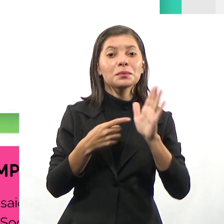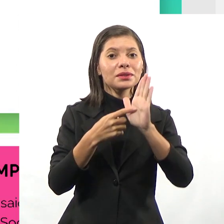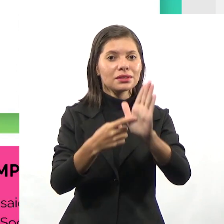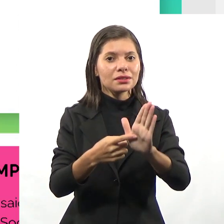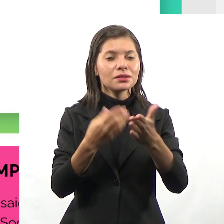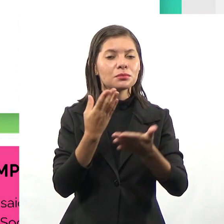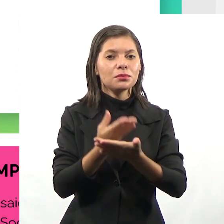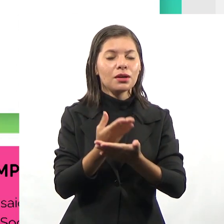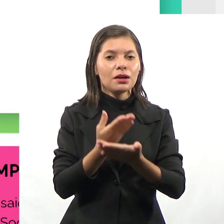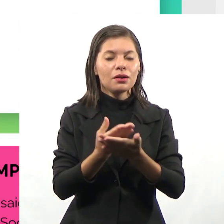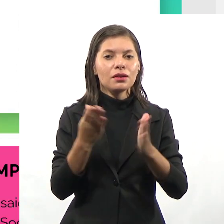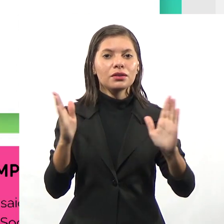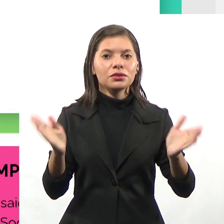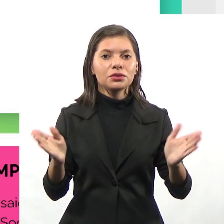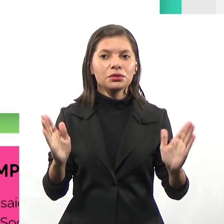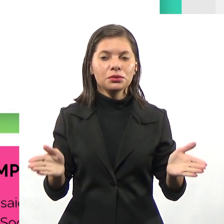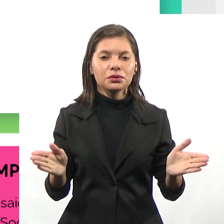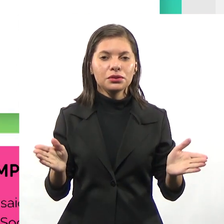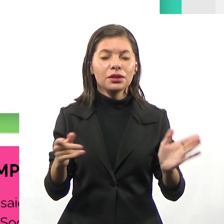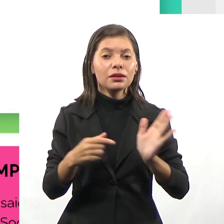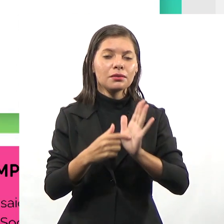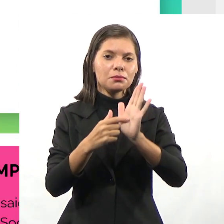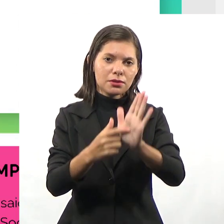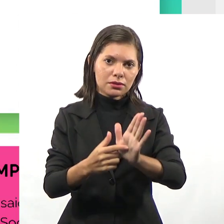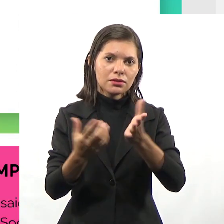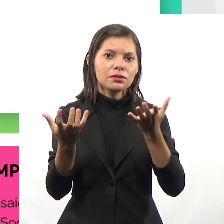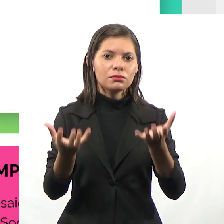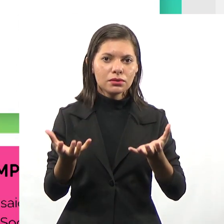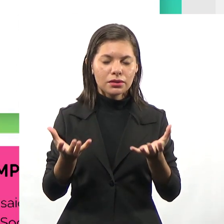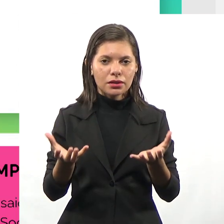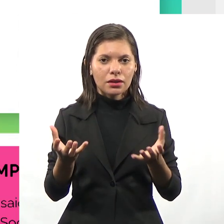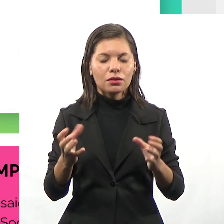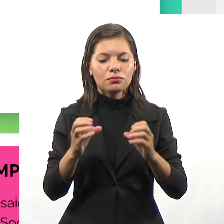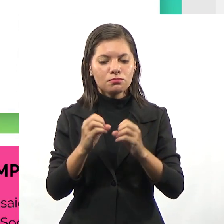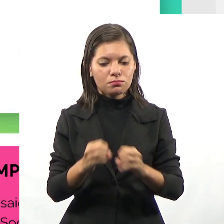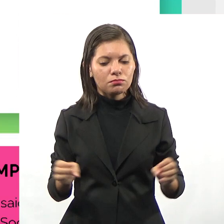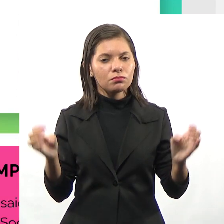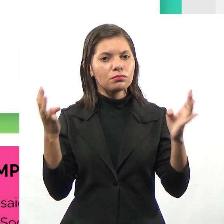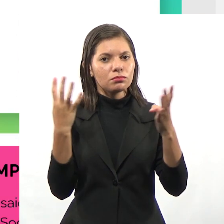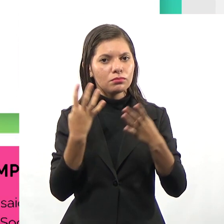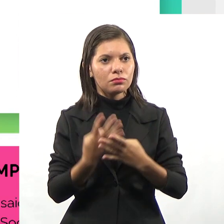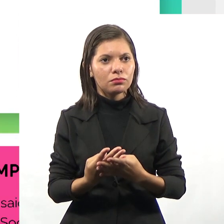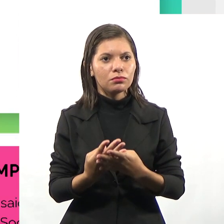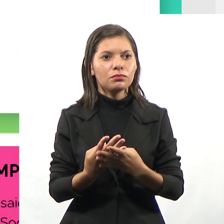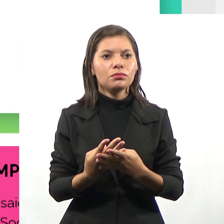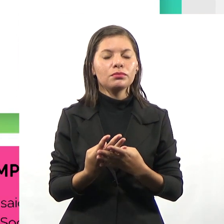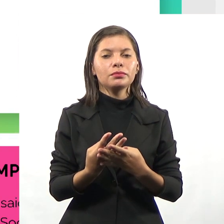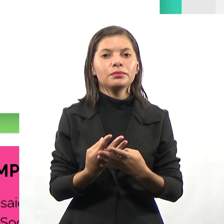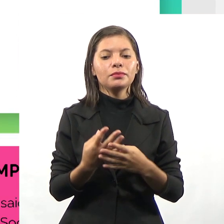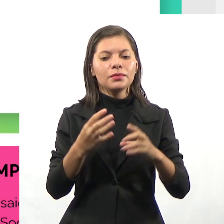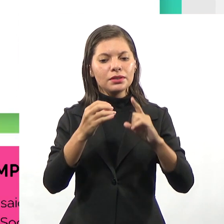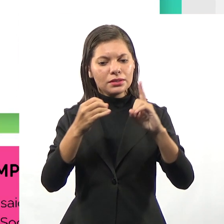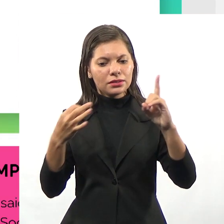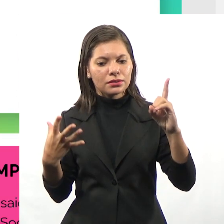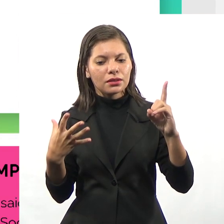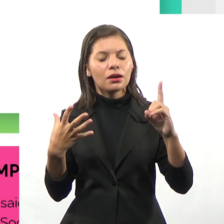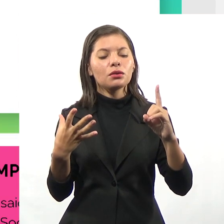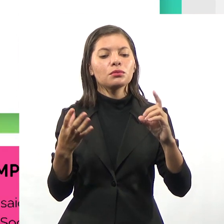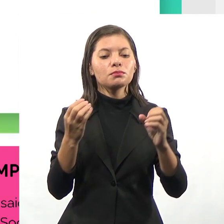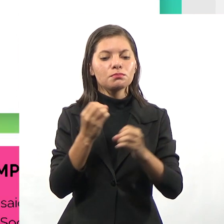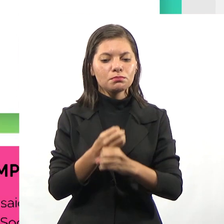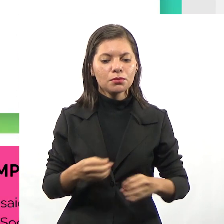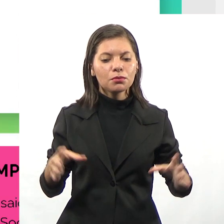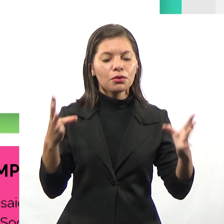quero fazer uma apresentação para a aula de hoje. E aí eu quero uma apresentação lá para o PowerPoint. A extensão do